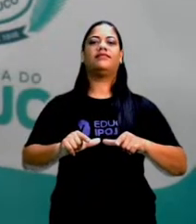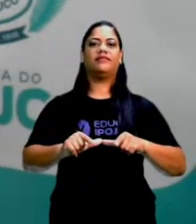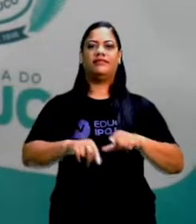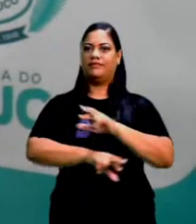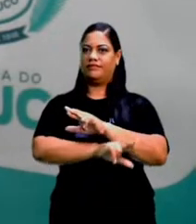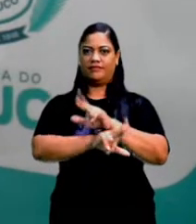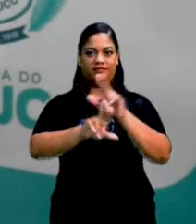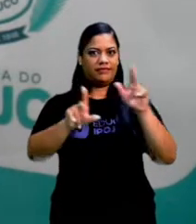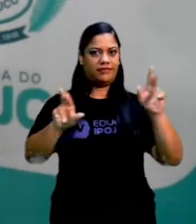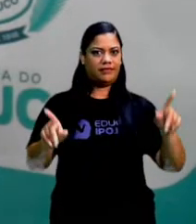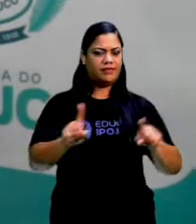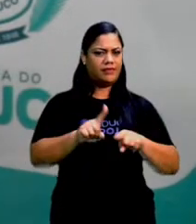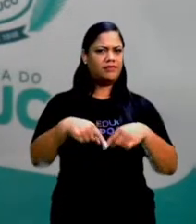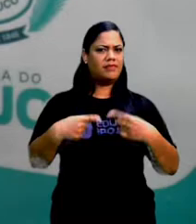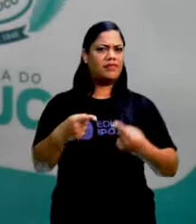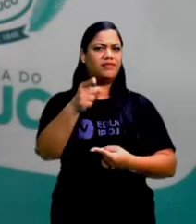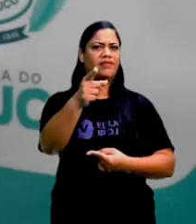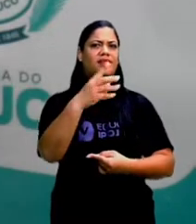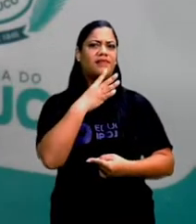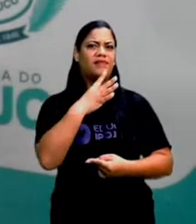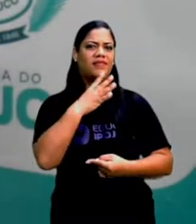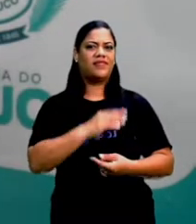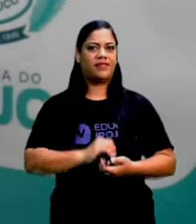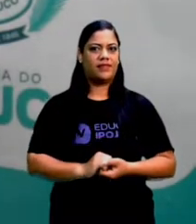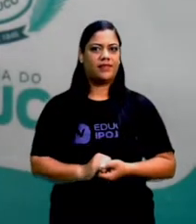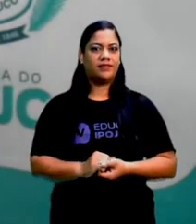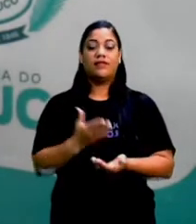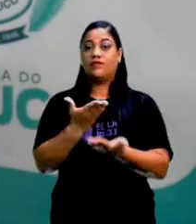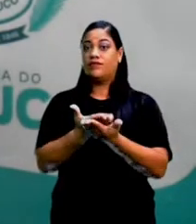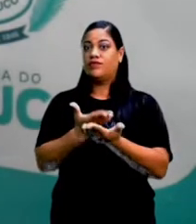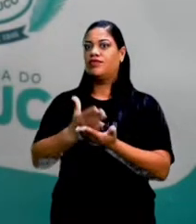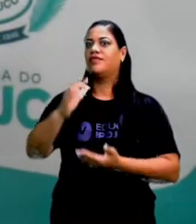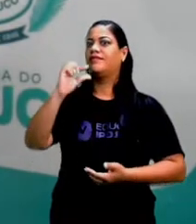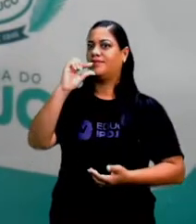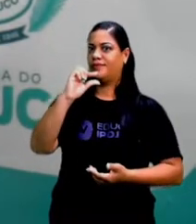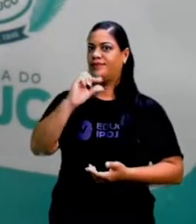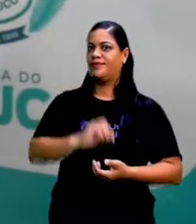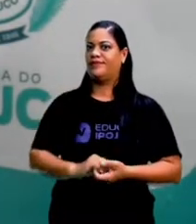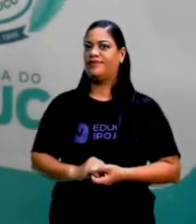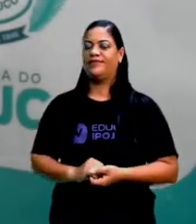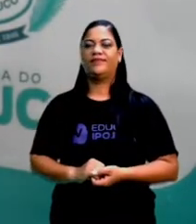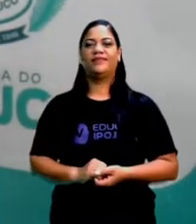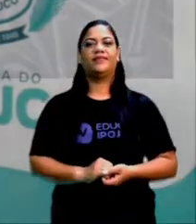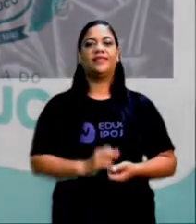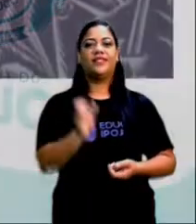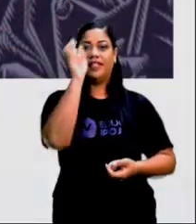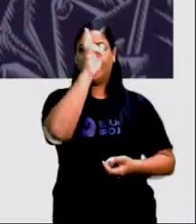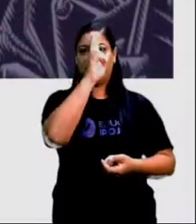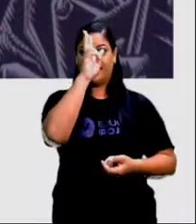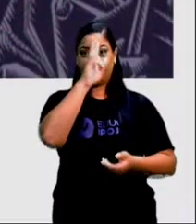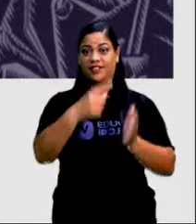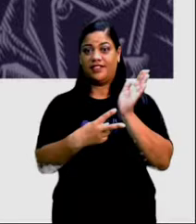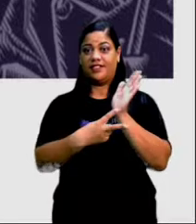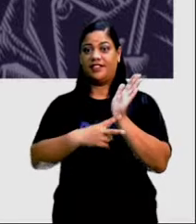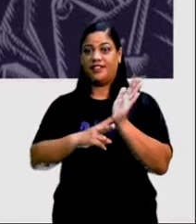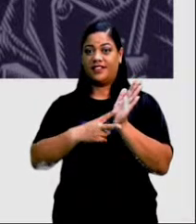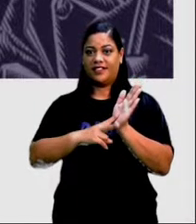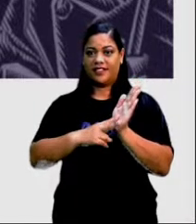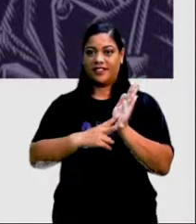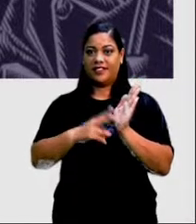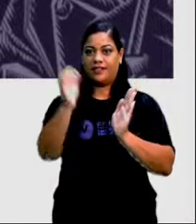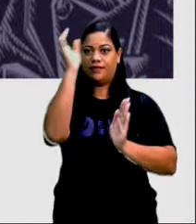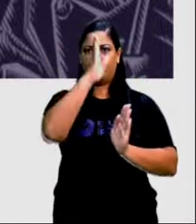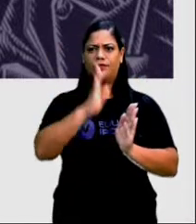vários sindicatos, mas vocês já ouviram falar? Vamos estudar um pouquinho sobre isso. A história do sindicato no Brasil e